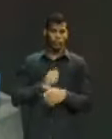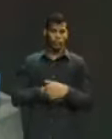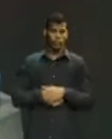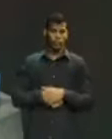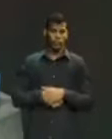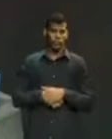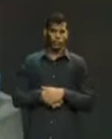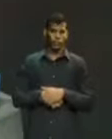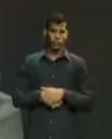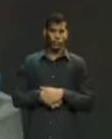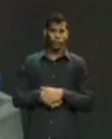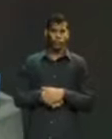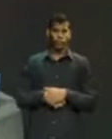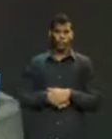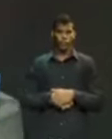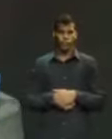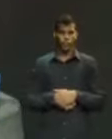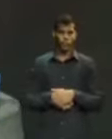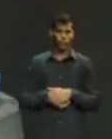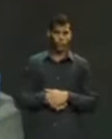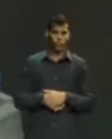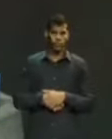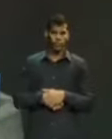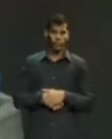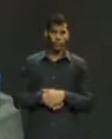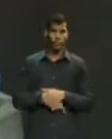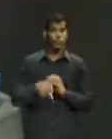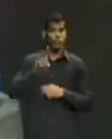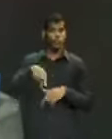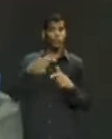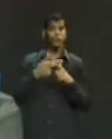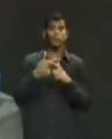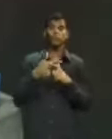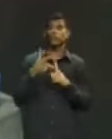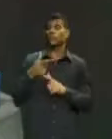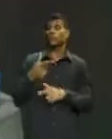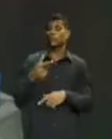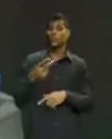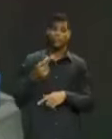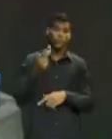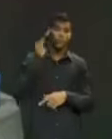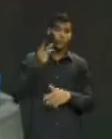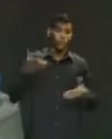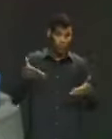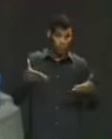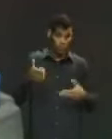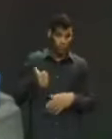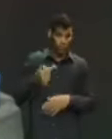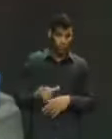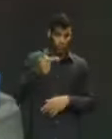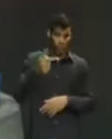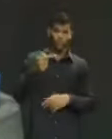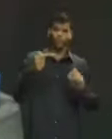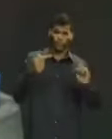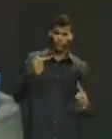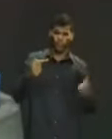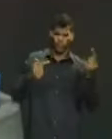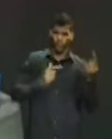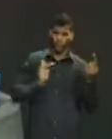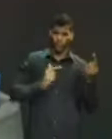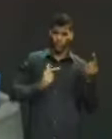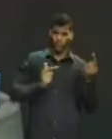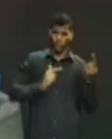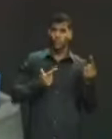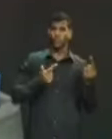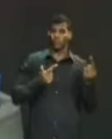mil, e ela hoje está na faixa de 17 por mil, e isso em